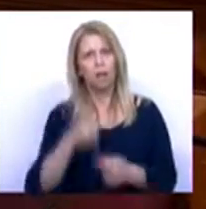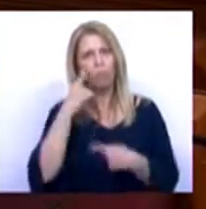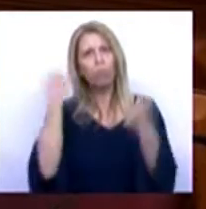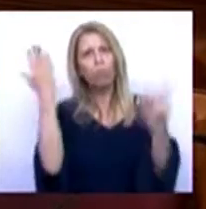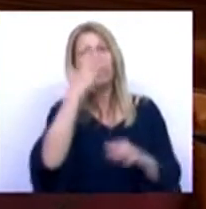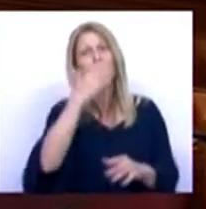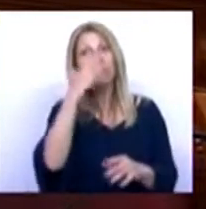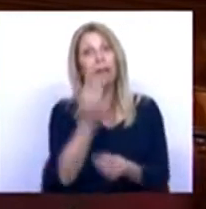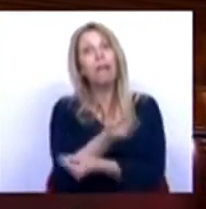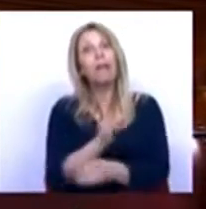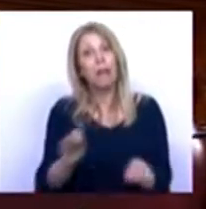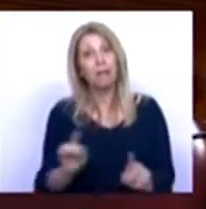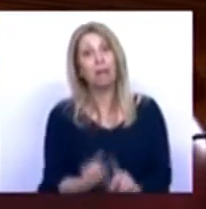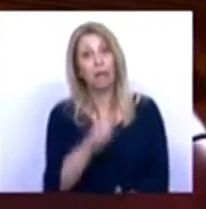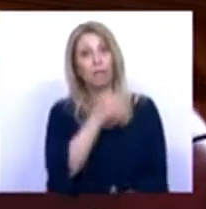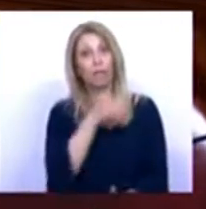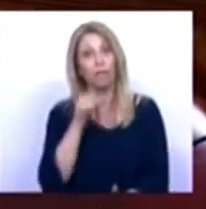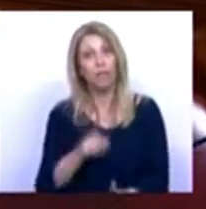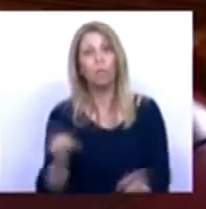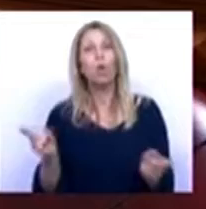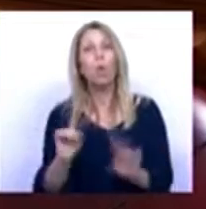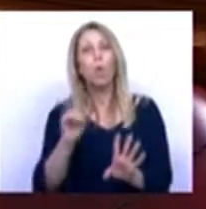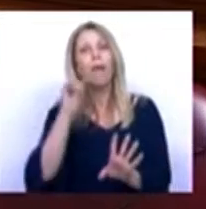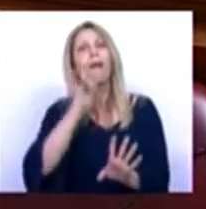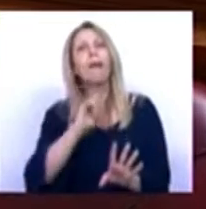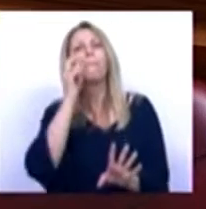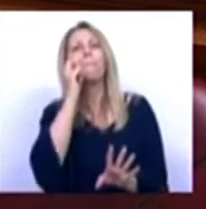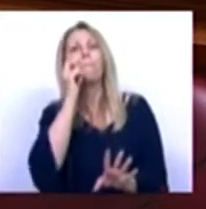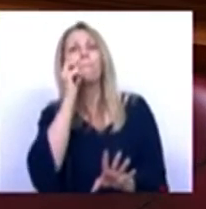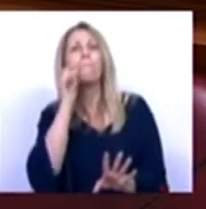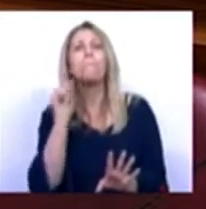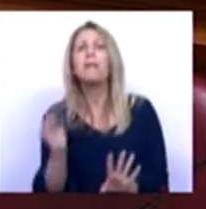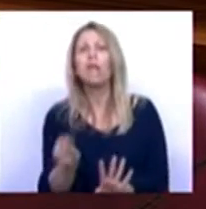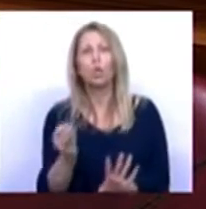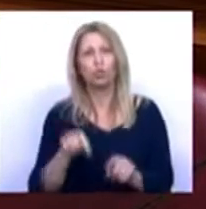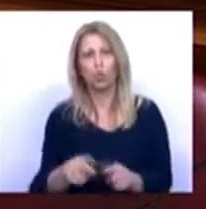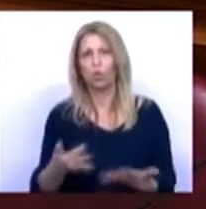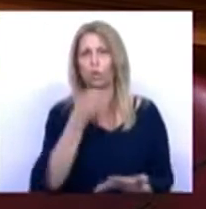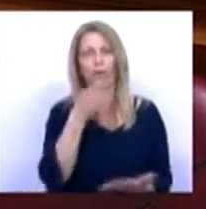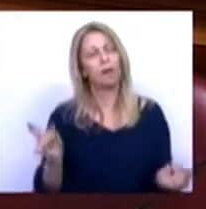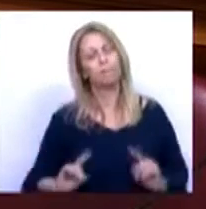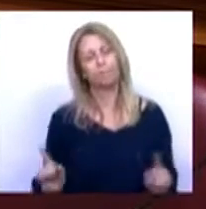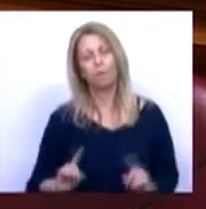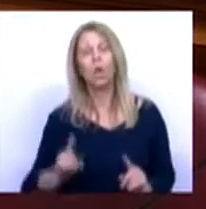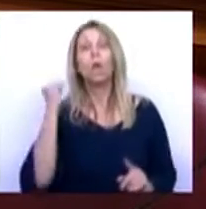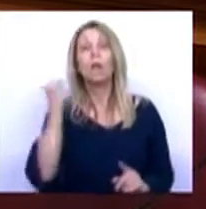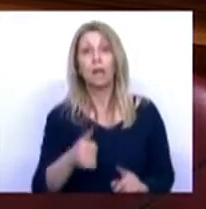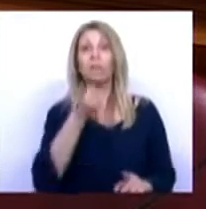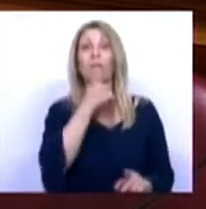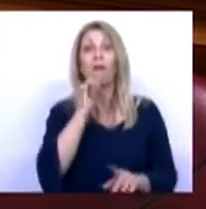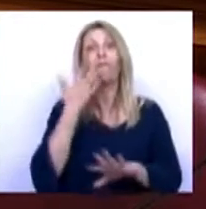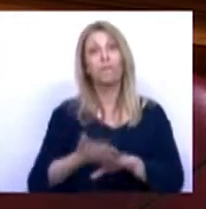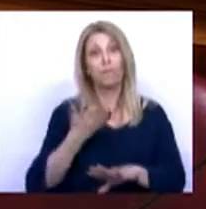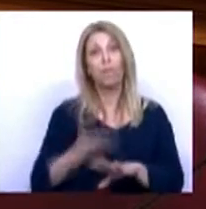vítimas menores. Não é, portanto, de meninas ou de meninos que estamos hoje aqui a falar. Os crimes de violação também são públicos quando